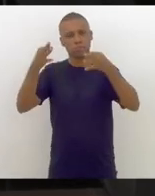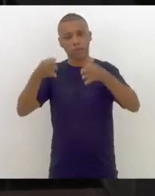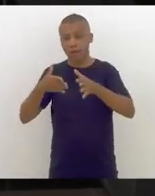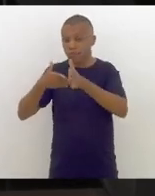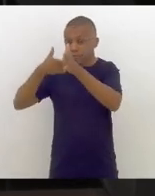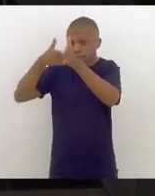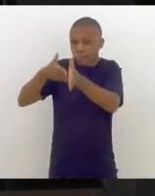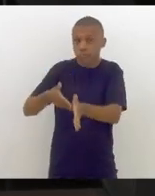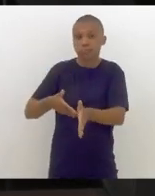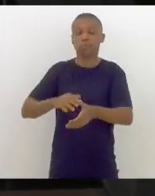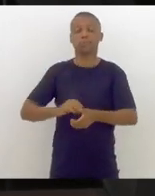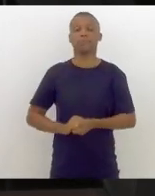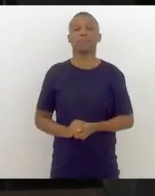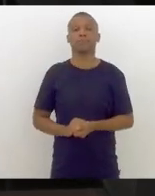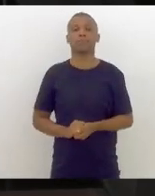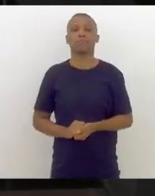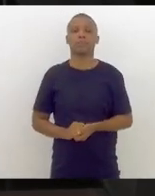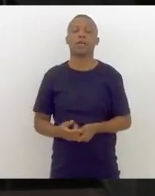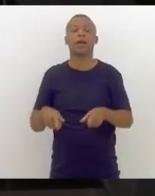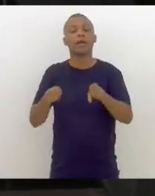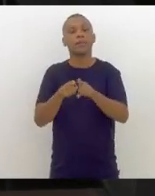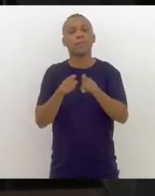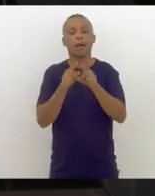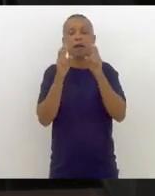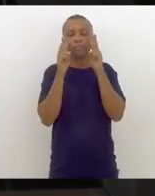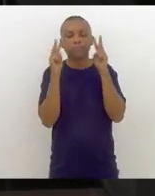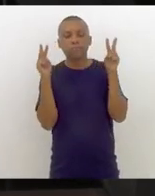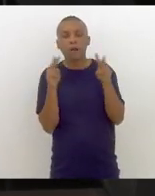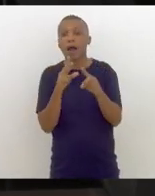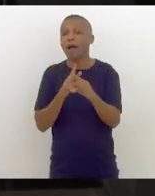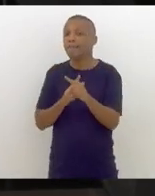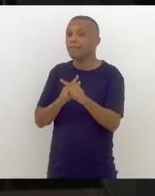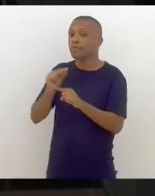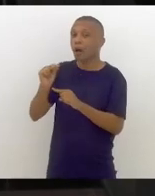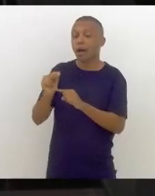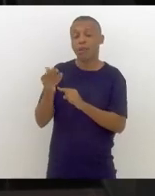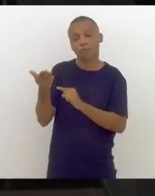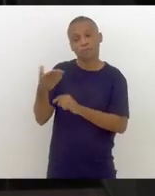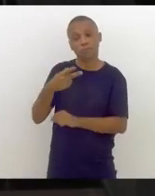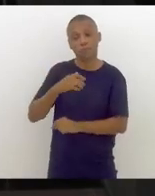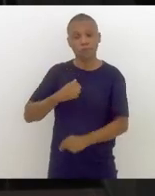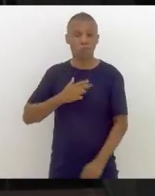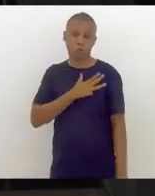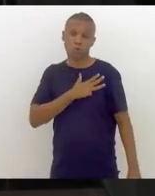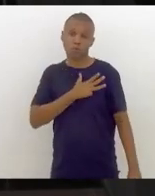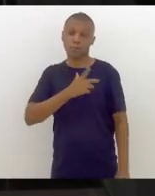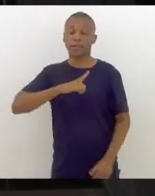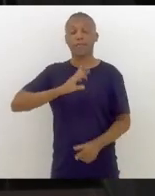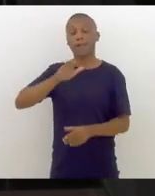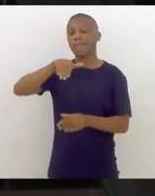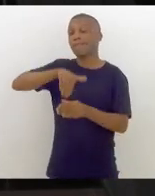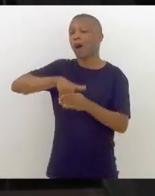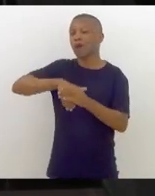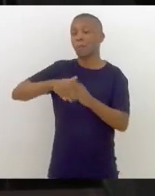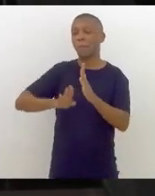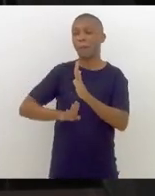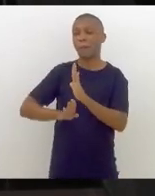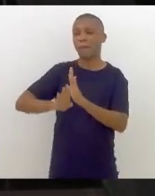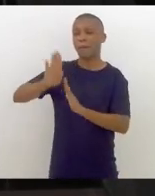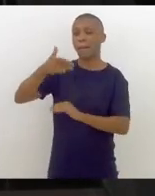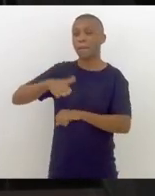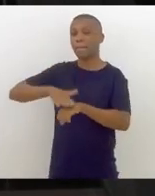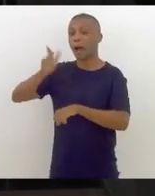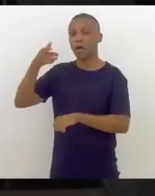e reconhecendo evidentemente a Vitória daquele que teve mais votos que ele e